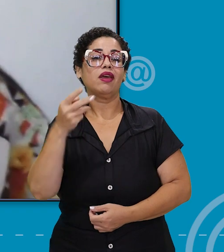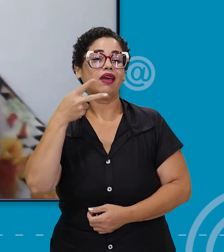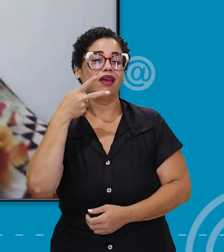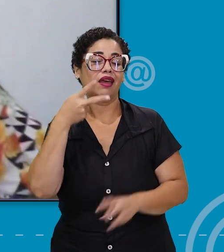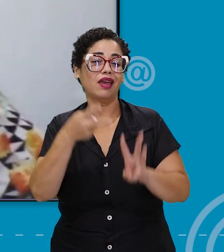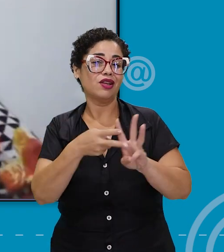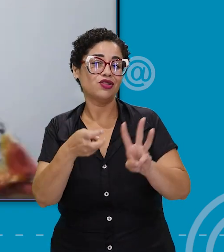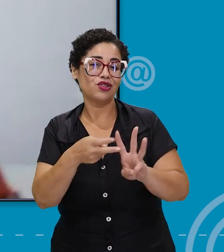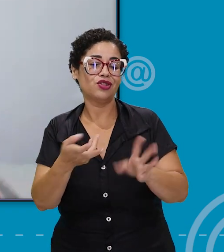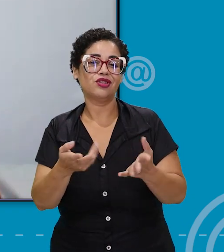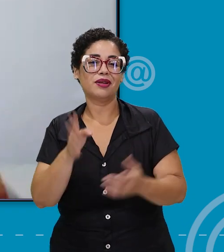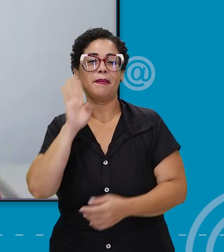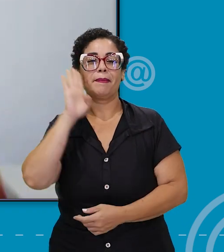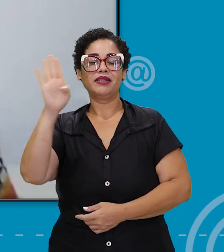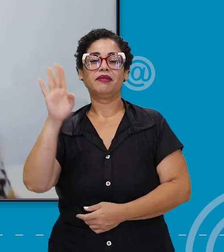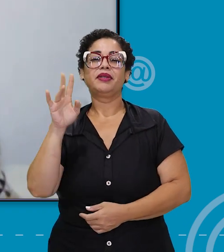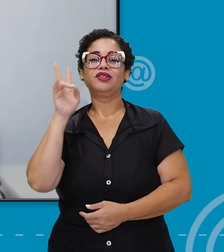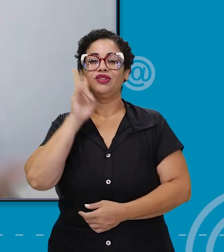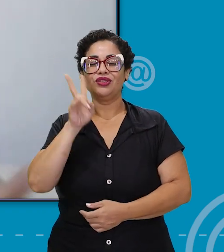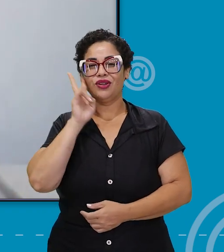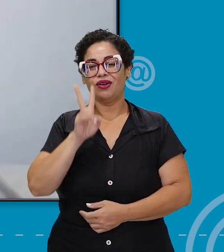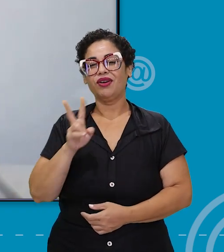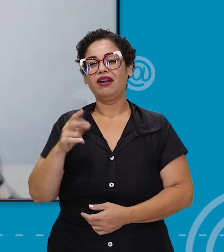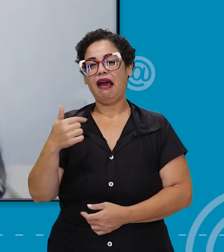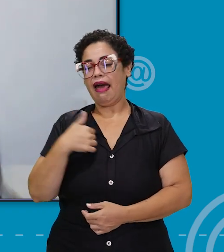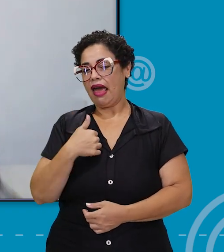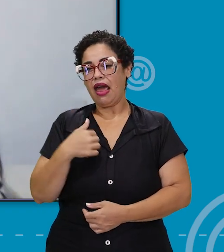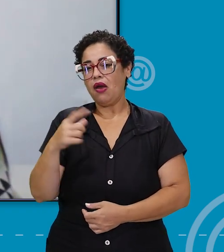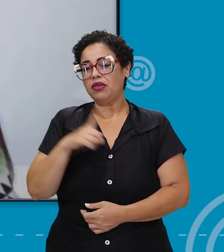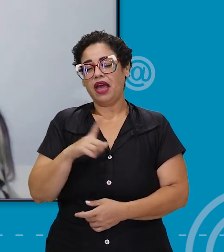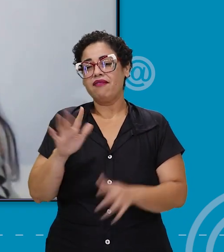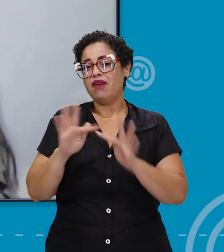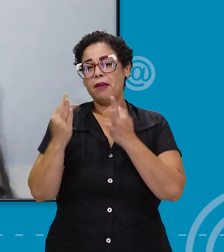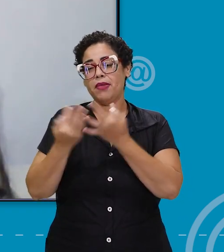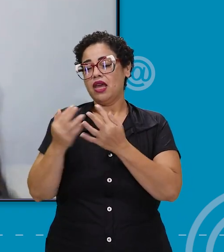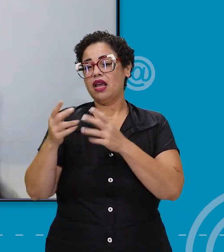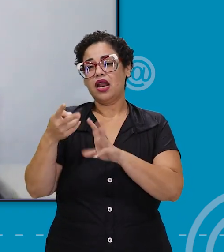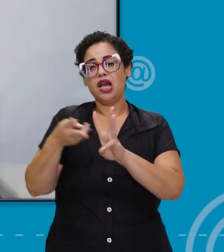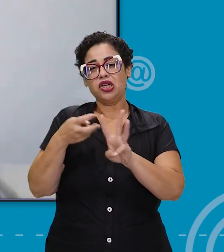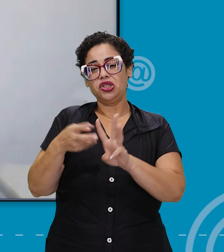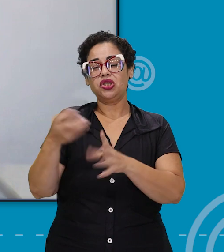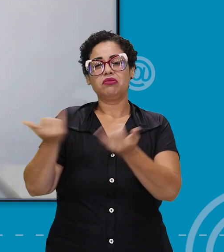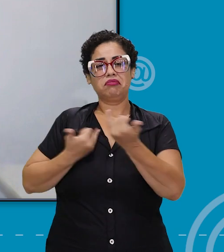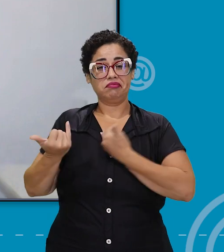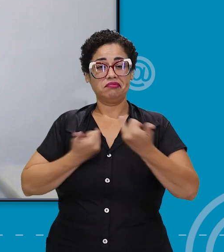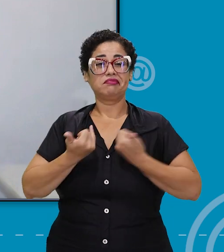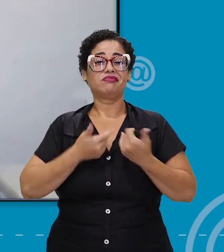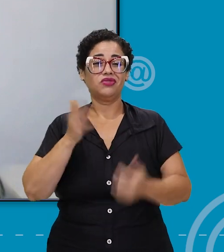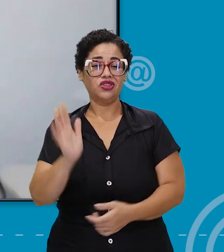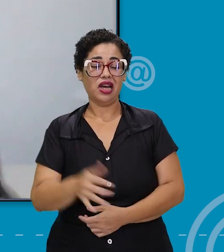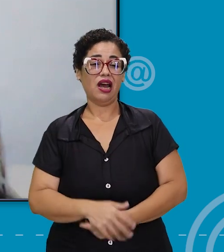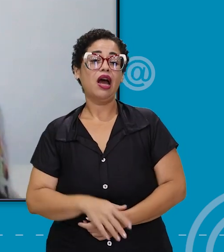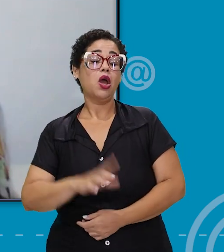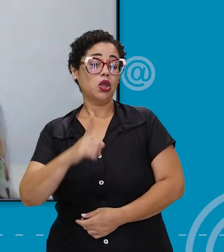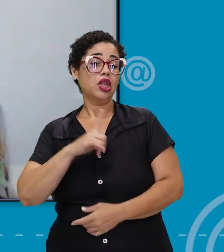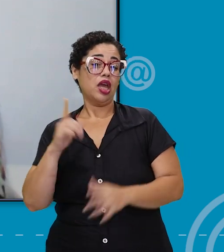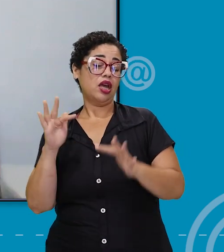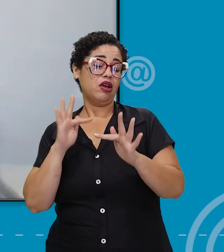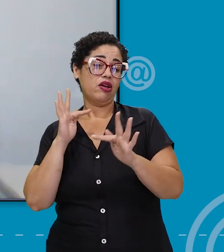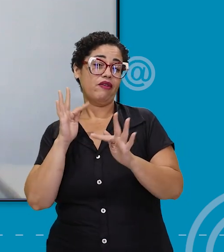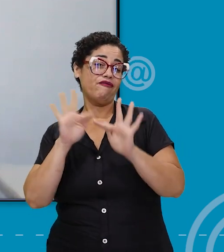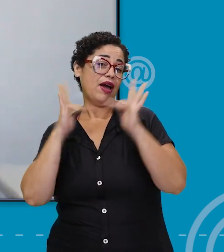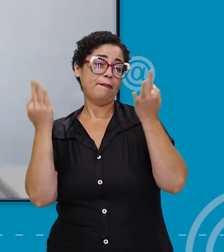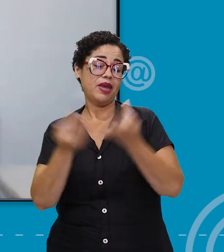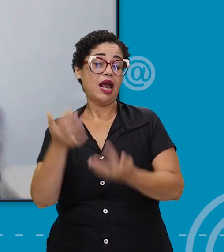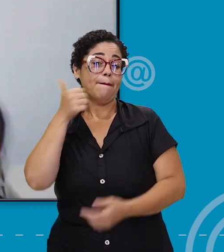indígena, né? E principalmente essa história de que eu também tenho a descendência indígena, eu escuto muito isso. Eu também tenho a descendência